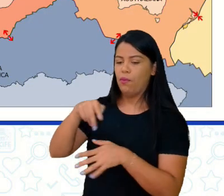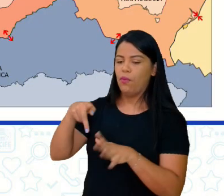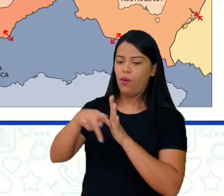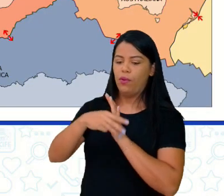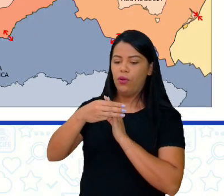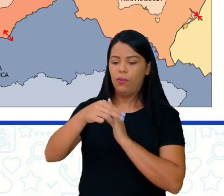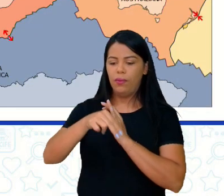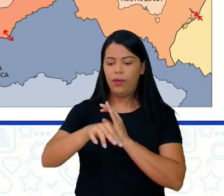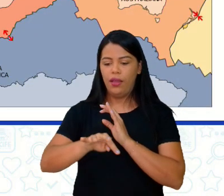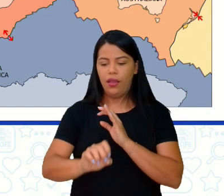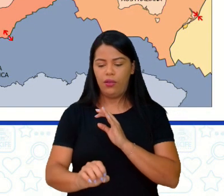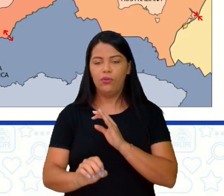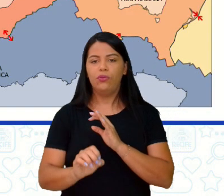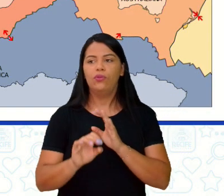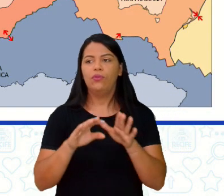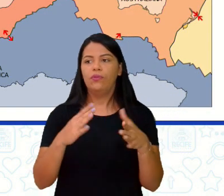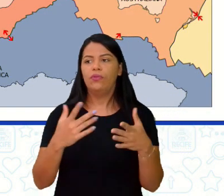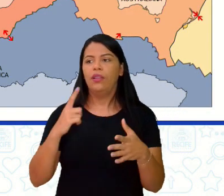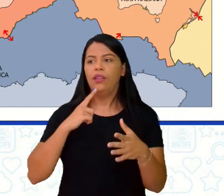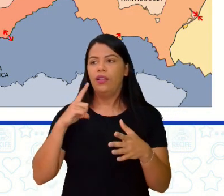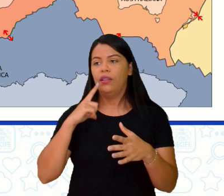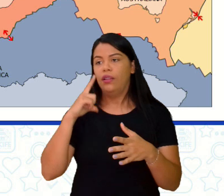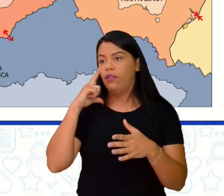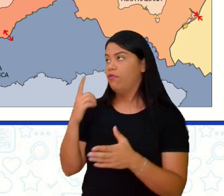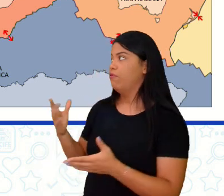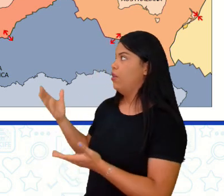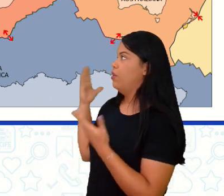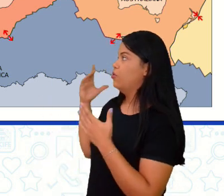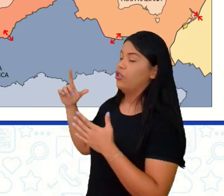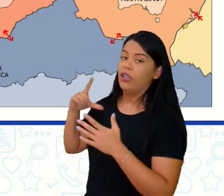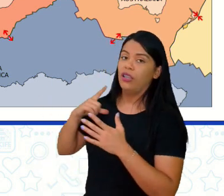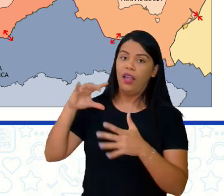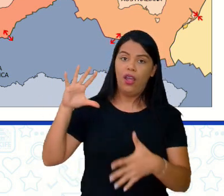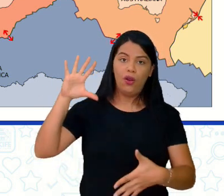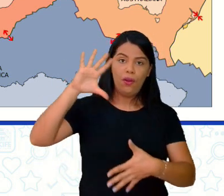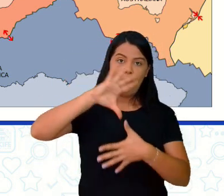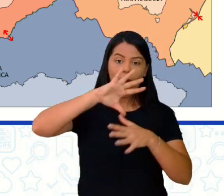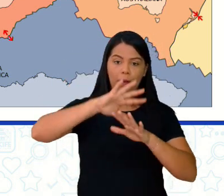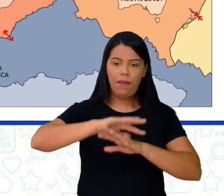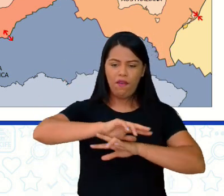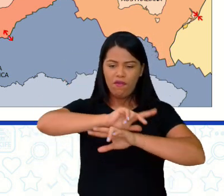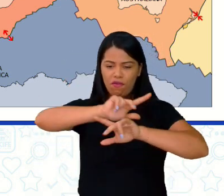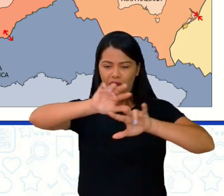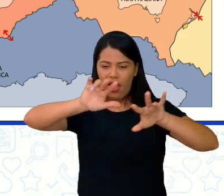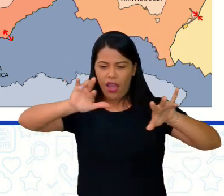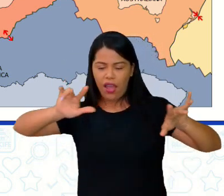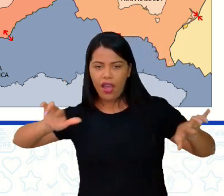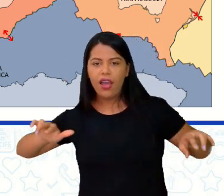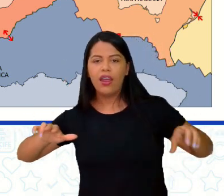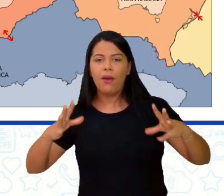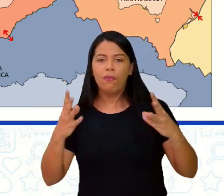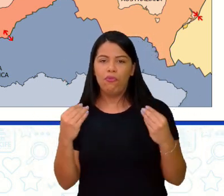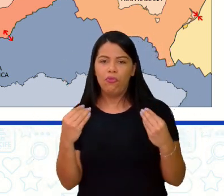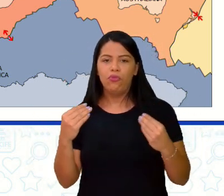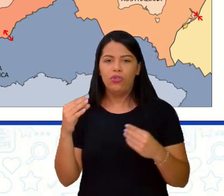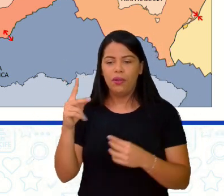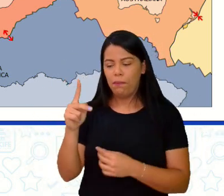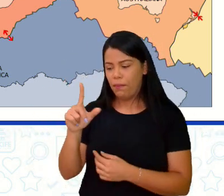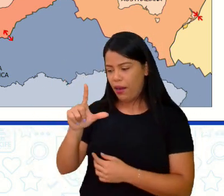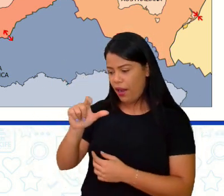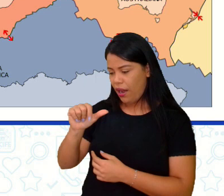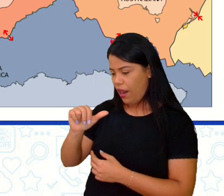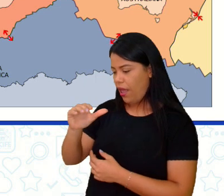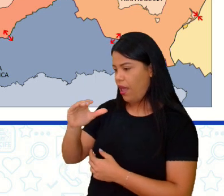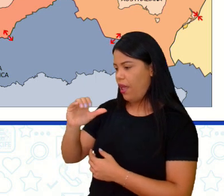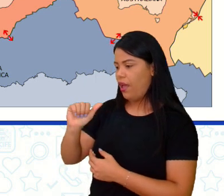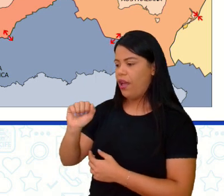tectônicas espalhadas pelo mundo. Olha aí a quantidade de placas tectônicas que a gente tem no globo